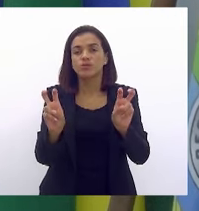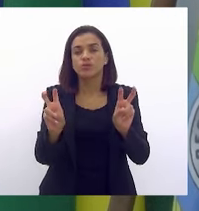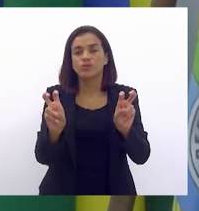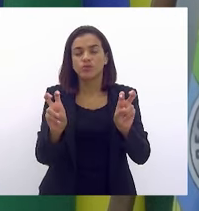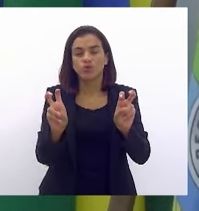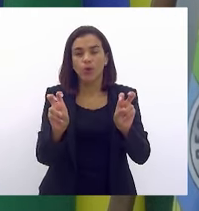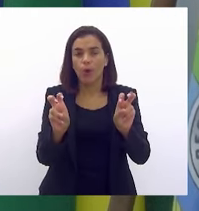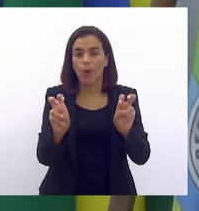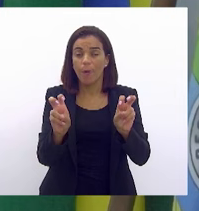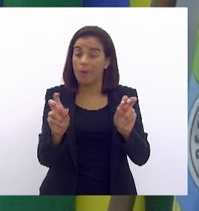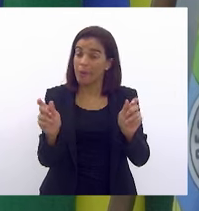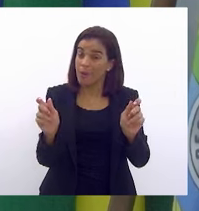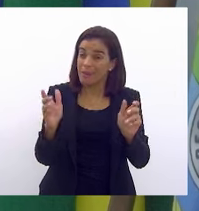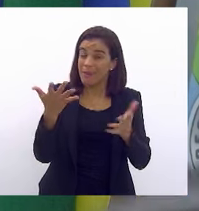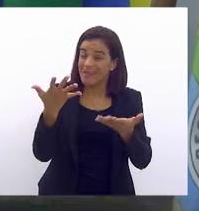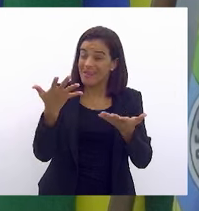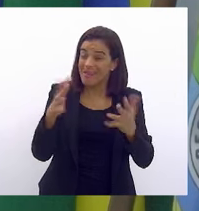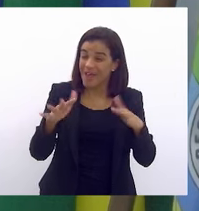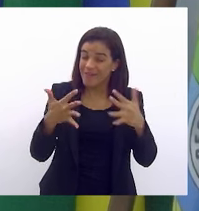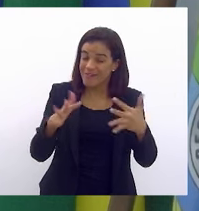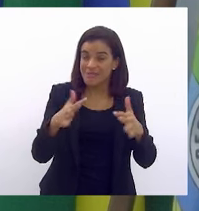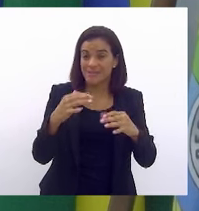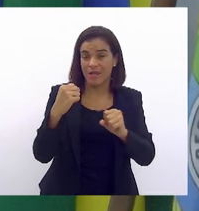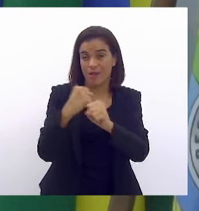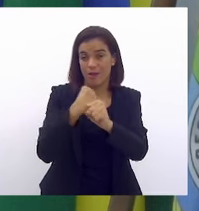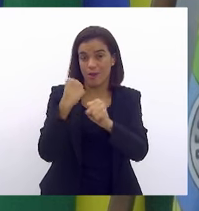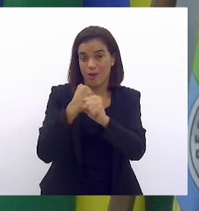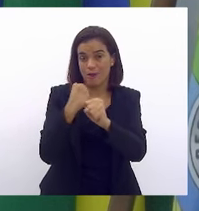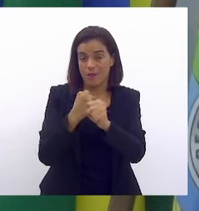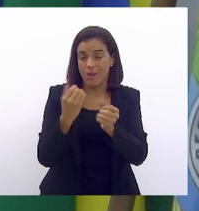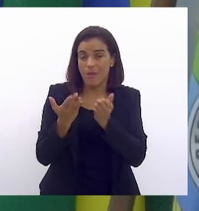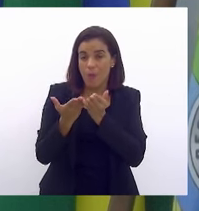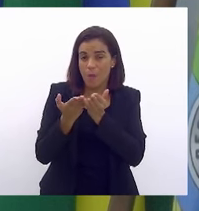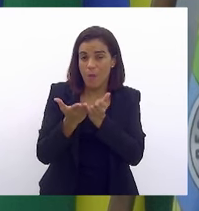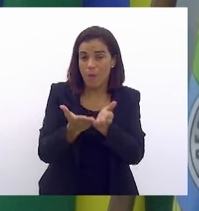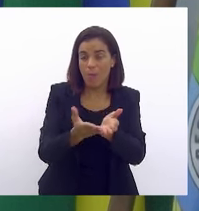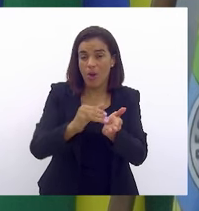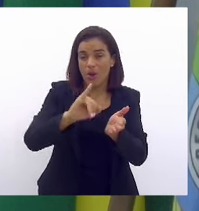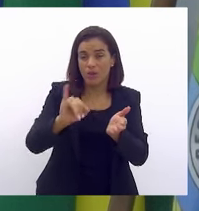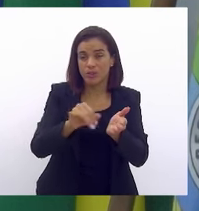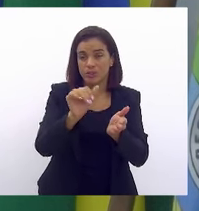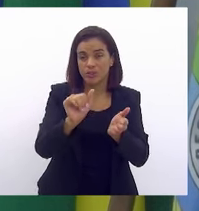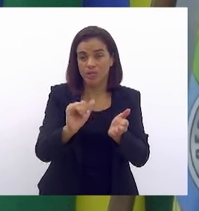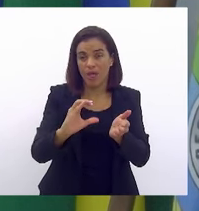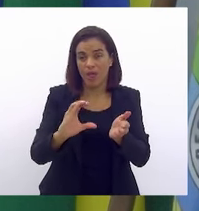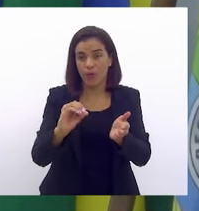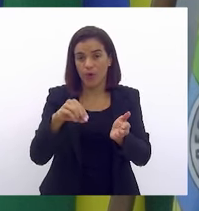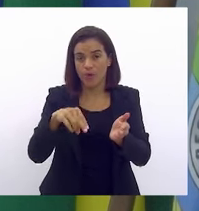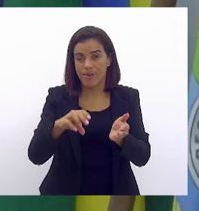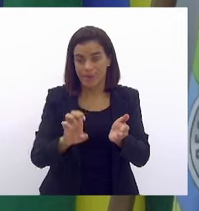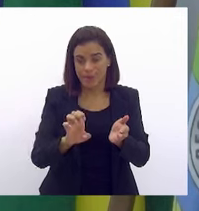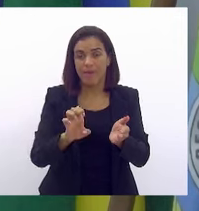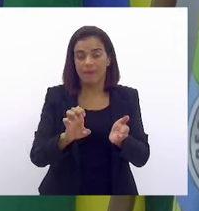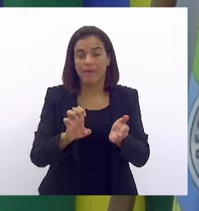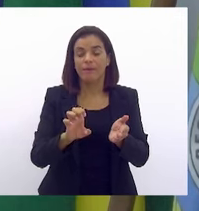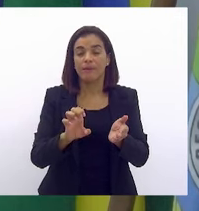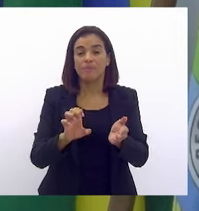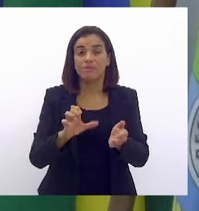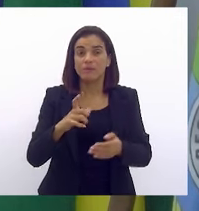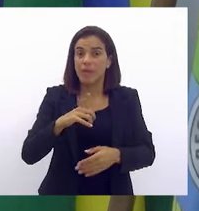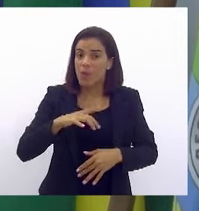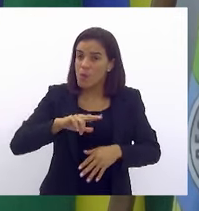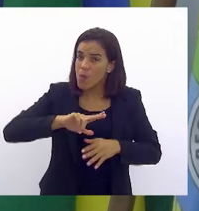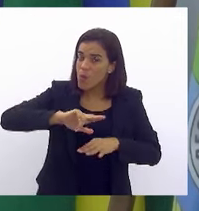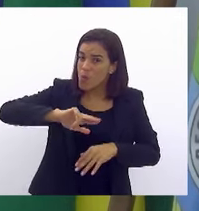provável construção desse porto de Jaconé, conhecido como Terminais Ponta Negra, que tem muita